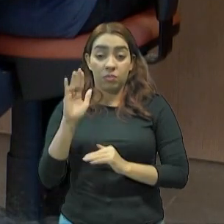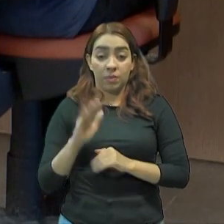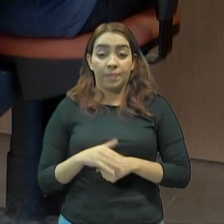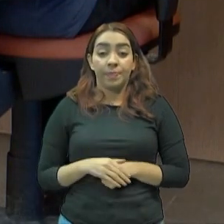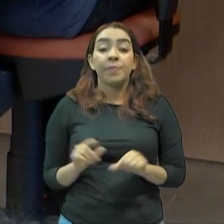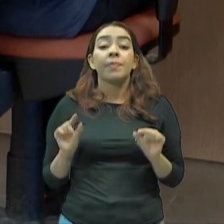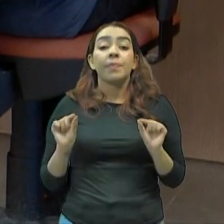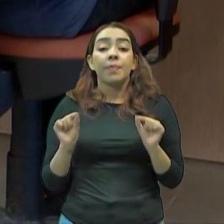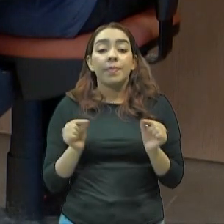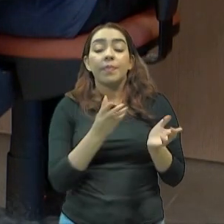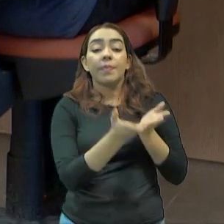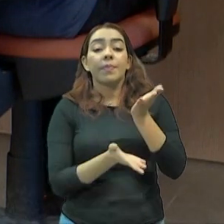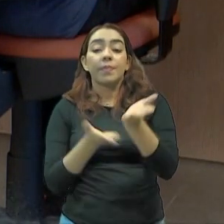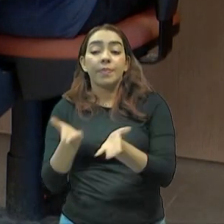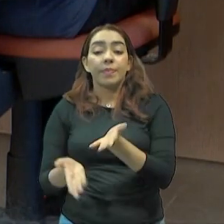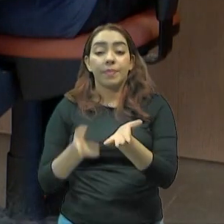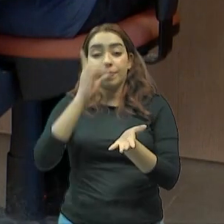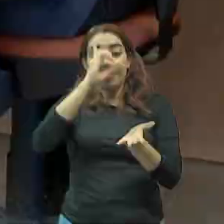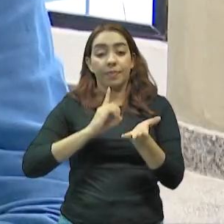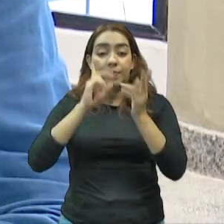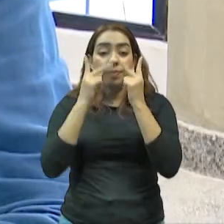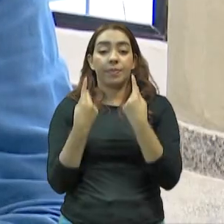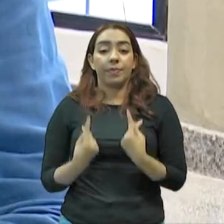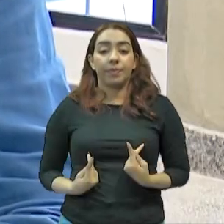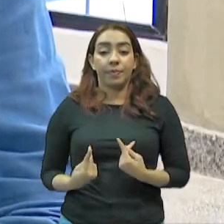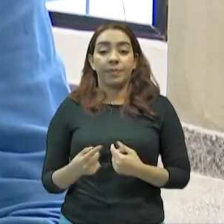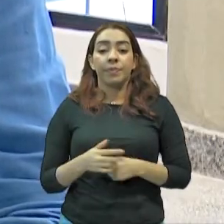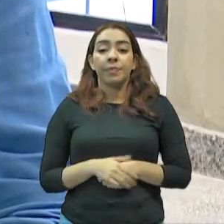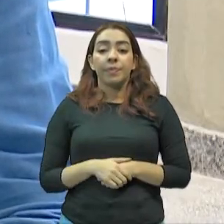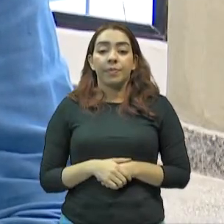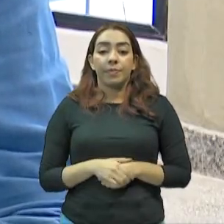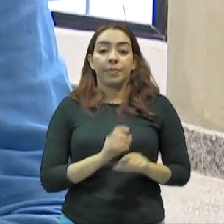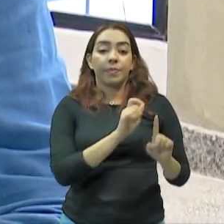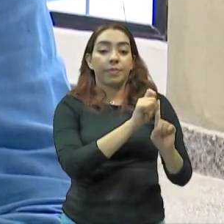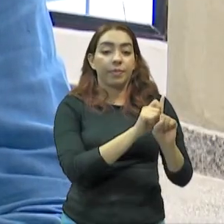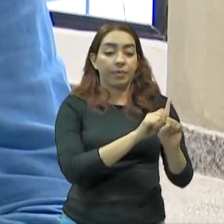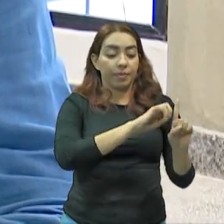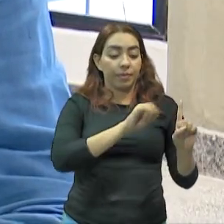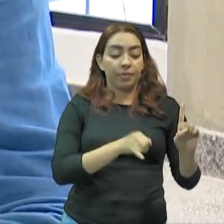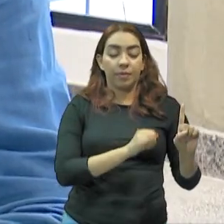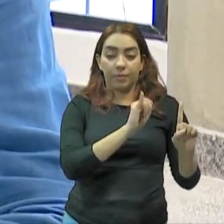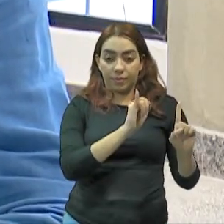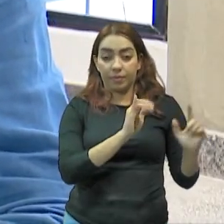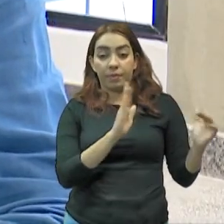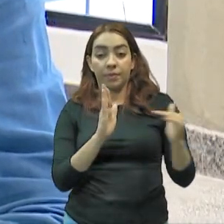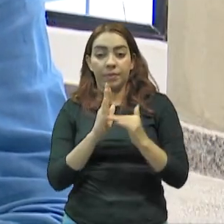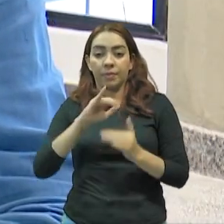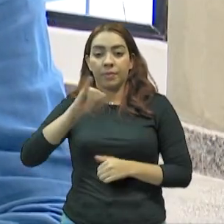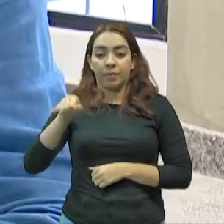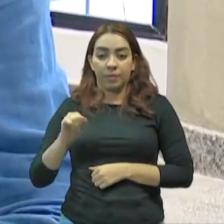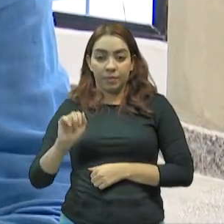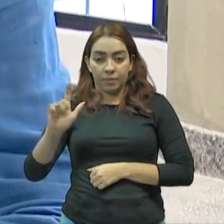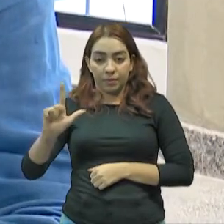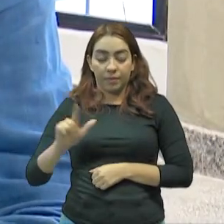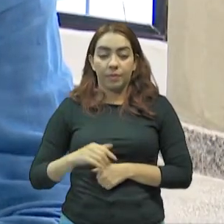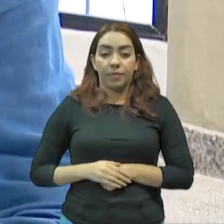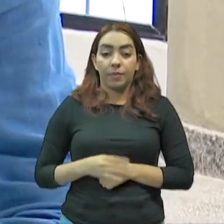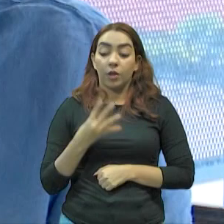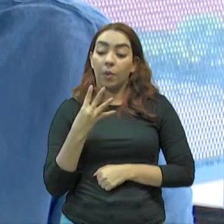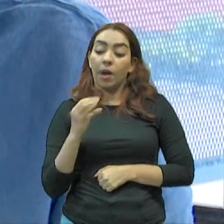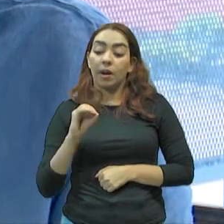dos Direitos Humanos de comunidades vulneráveis de Janeiro a julho de 2023 quase 40.000 famílias foram